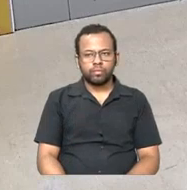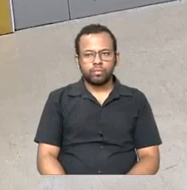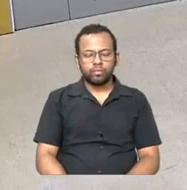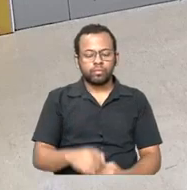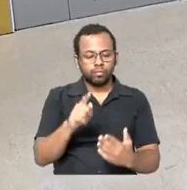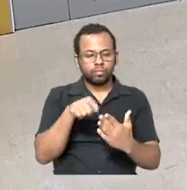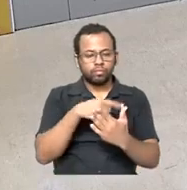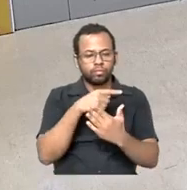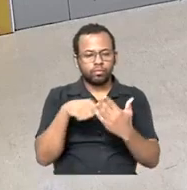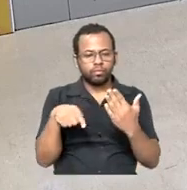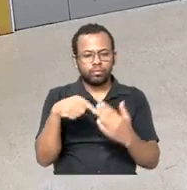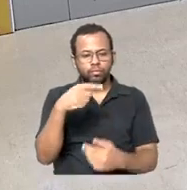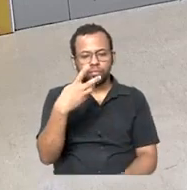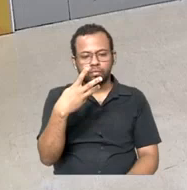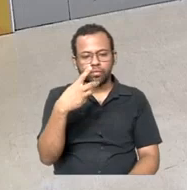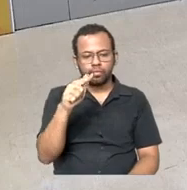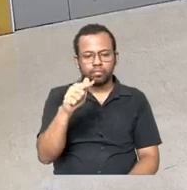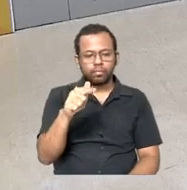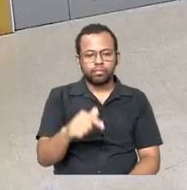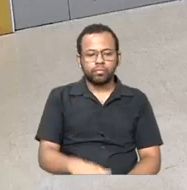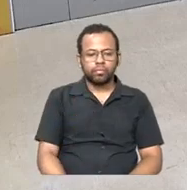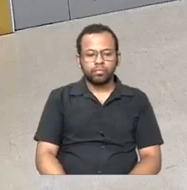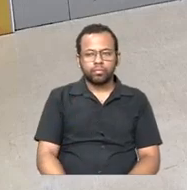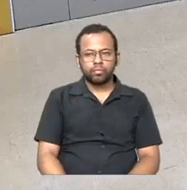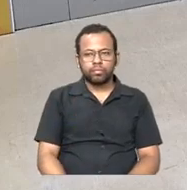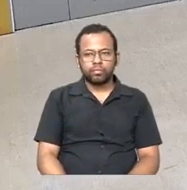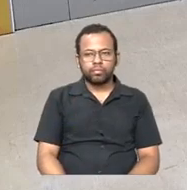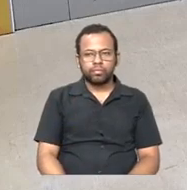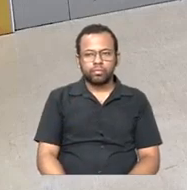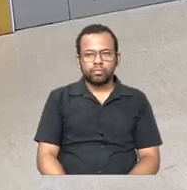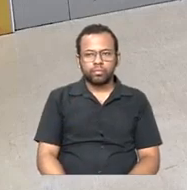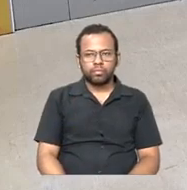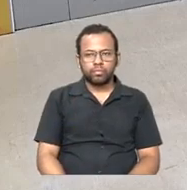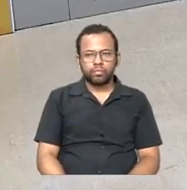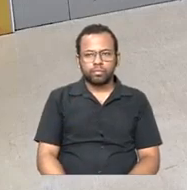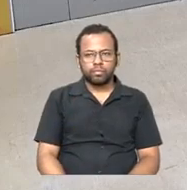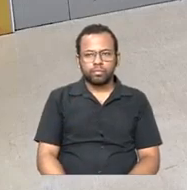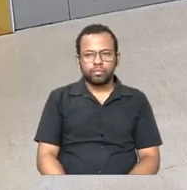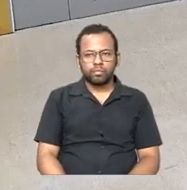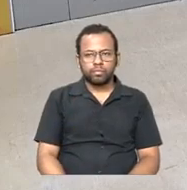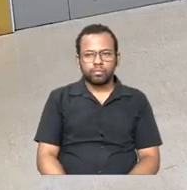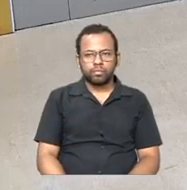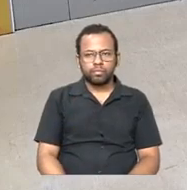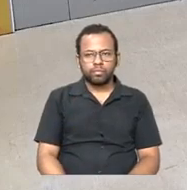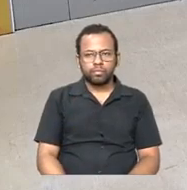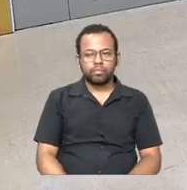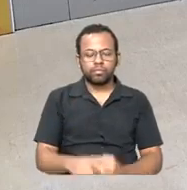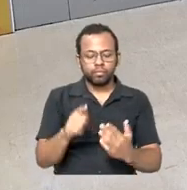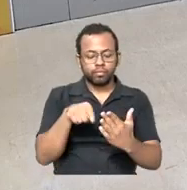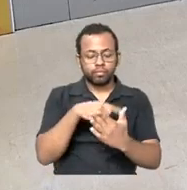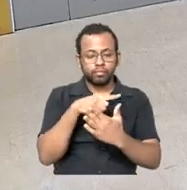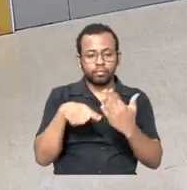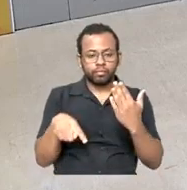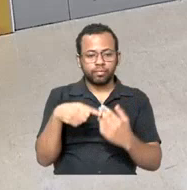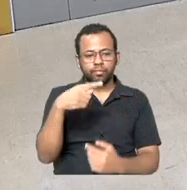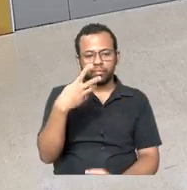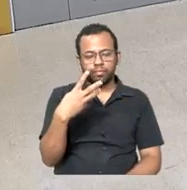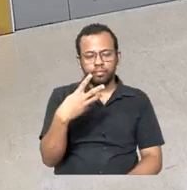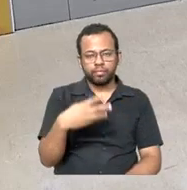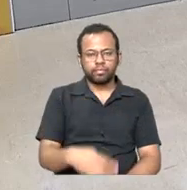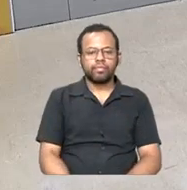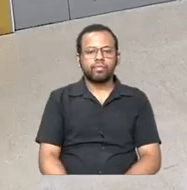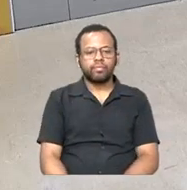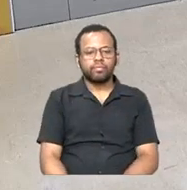37 37 a bolinha 37 e número 3 tem aí o número 3